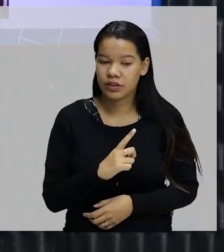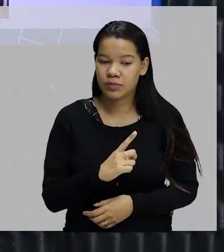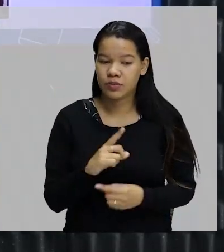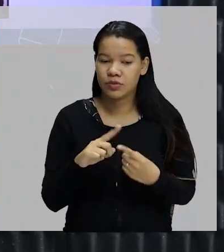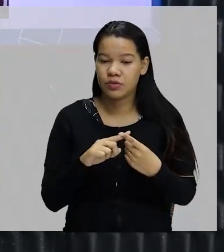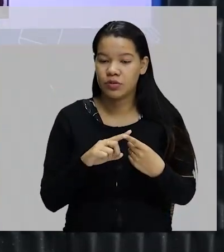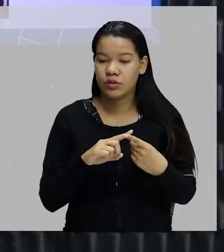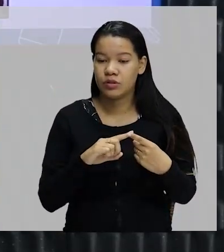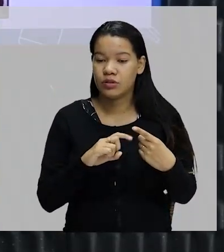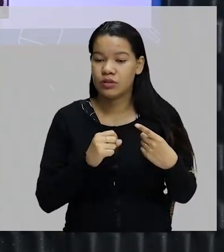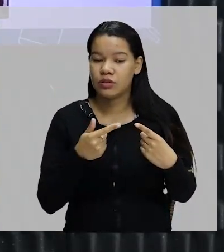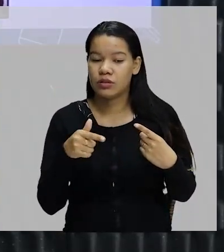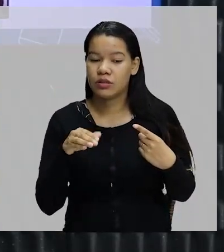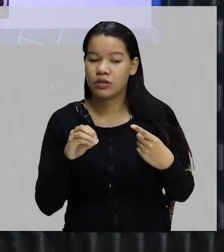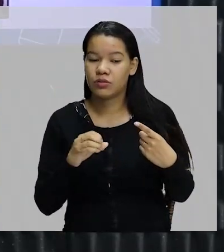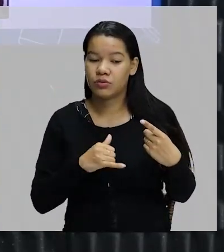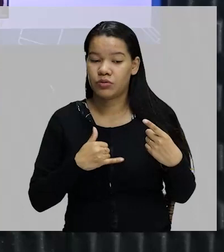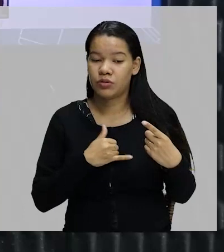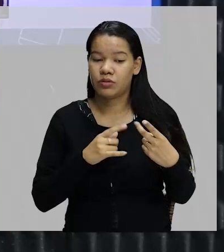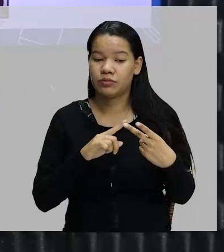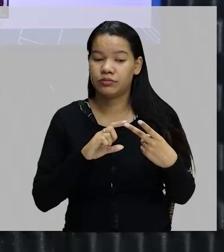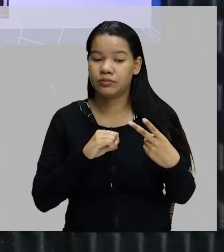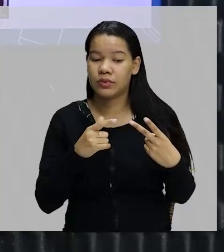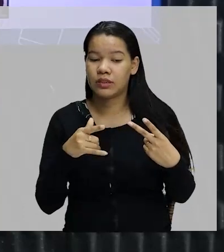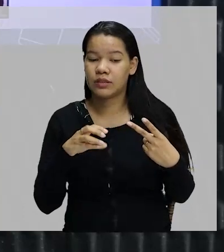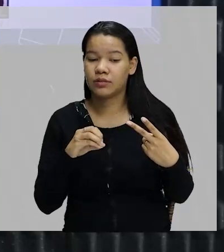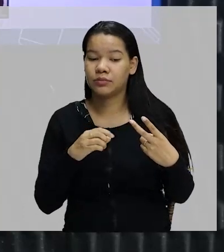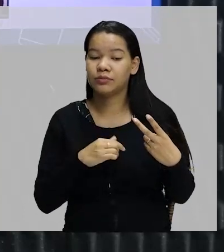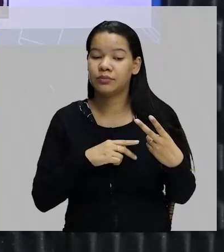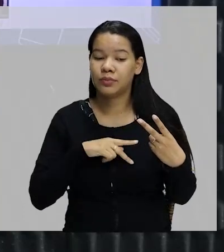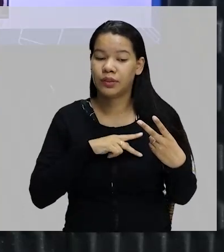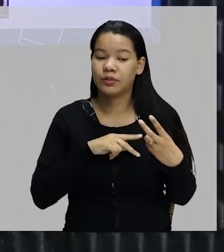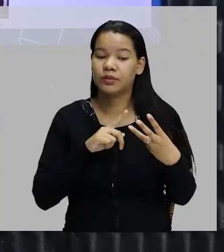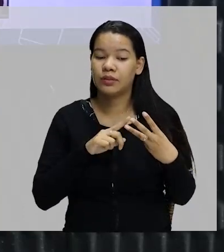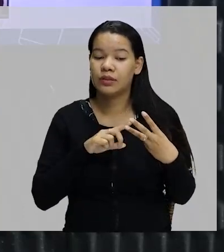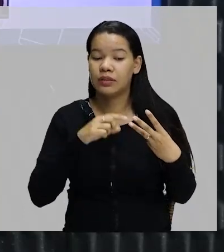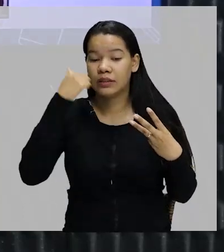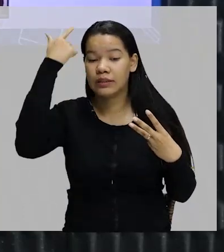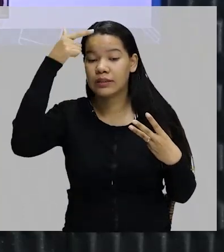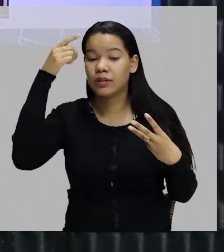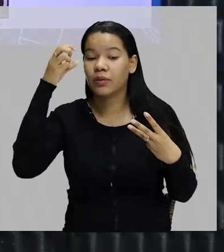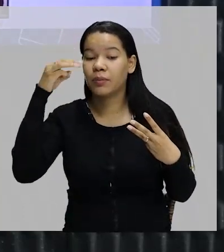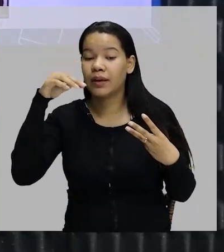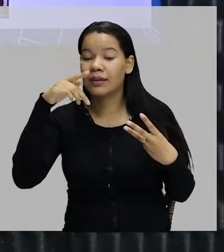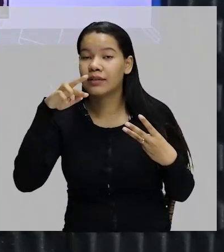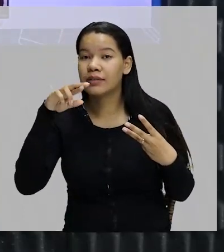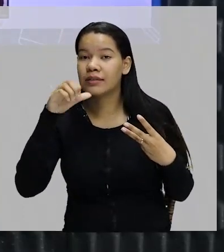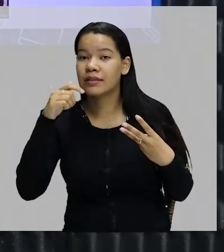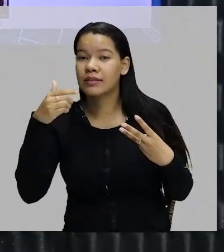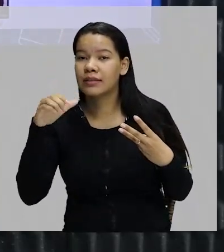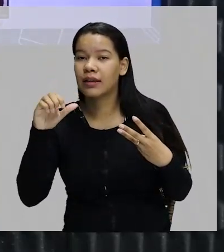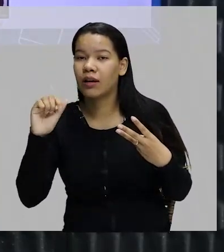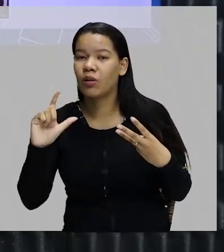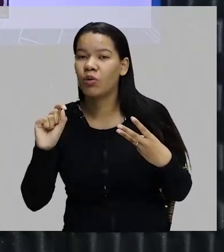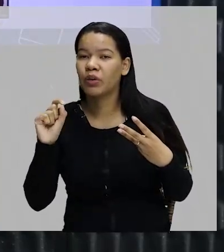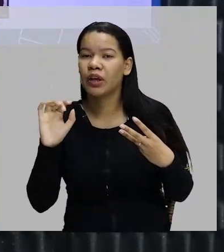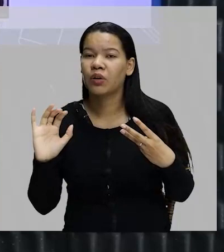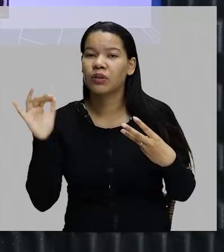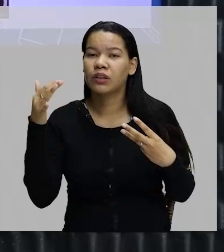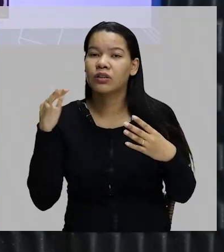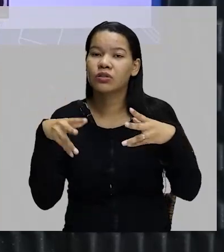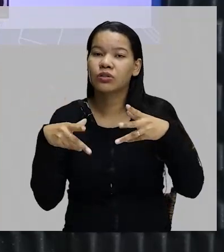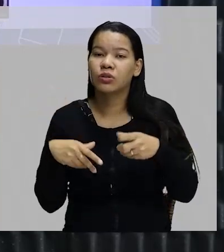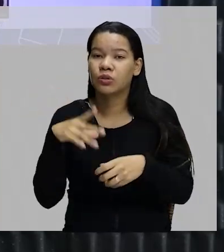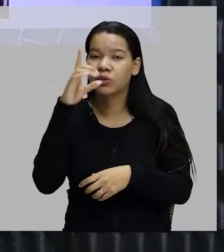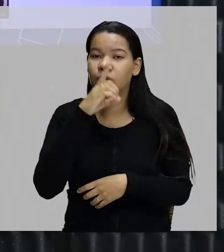Dia 29, o que acontece? Todo mundo, esses bois amanhecem ali na capela de São Pedro.